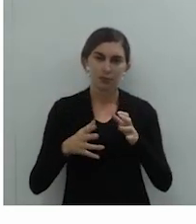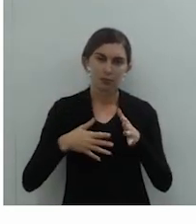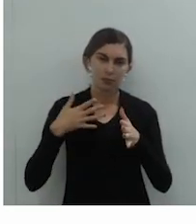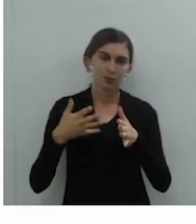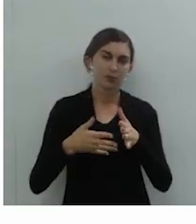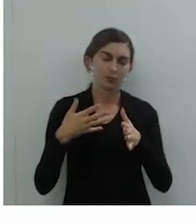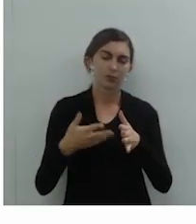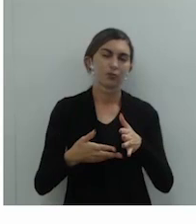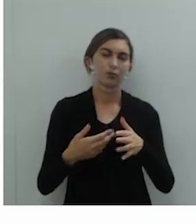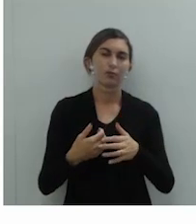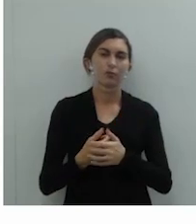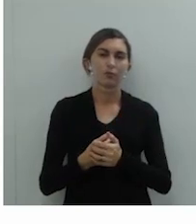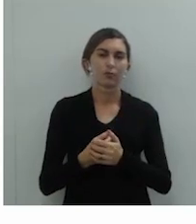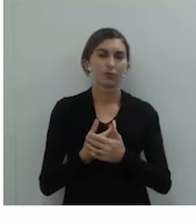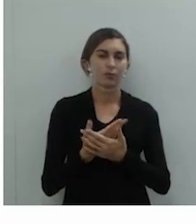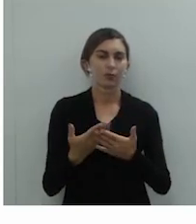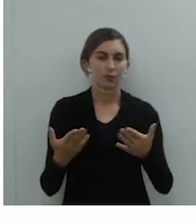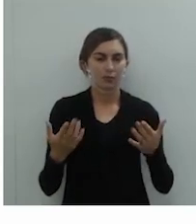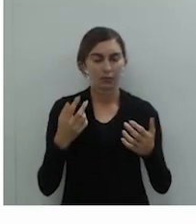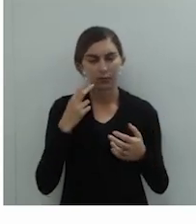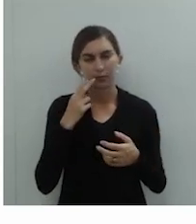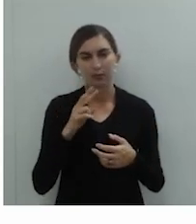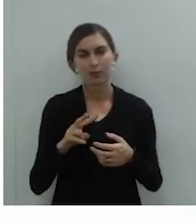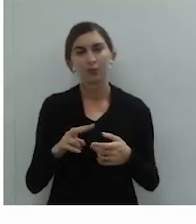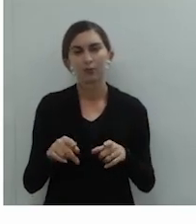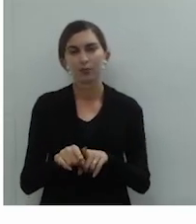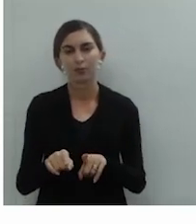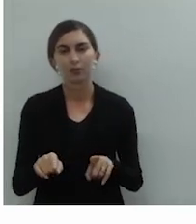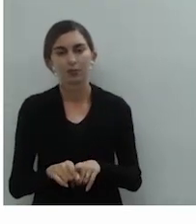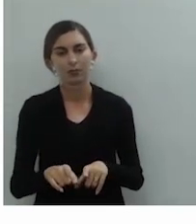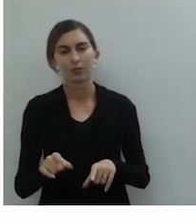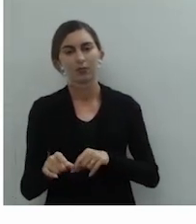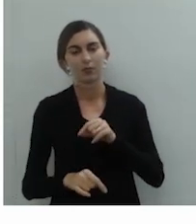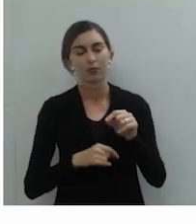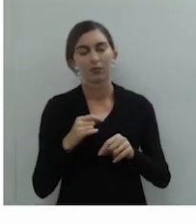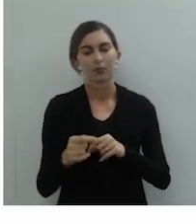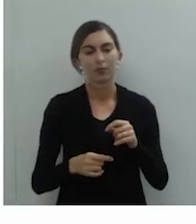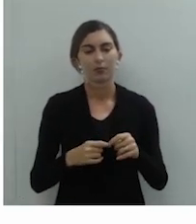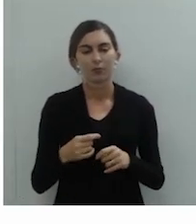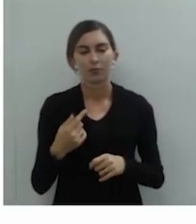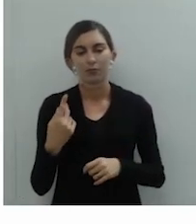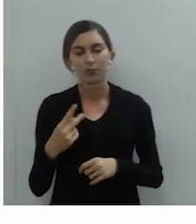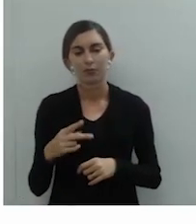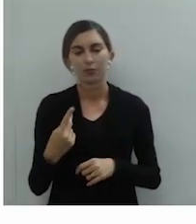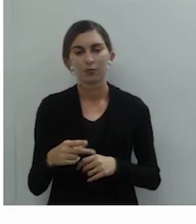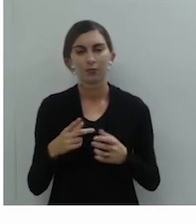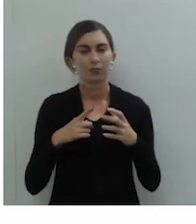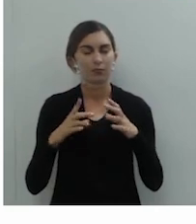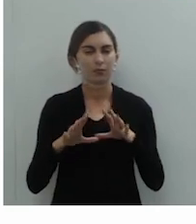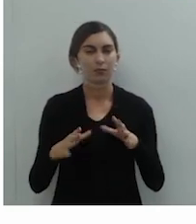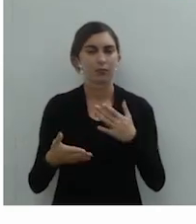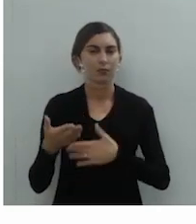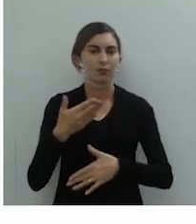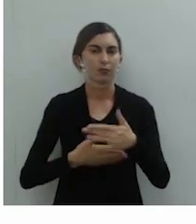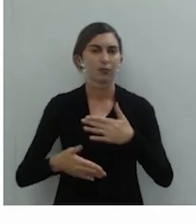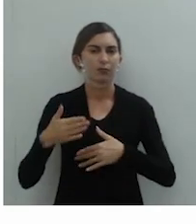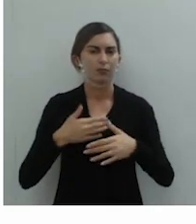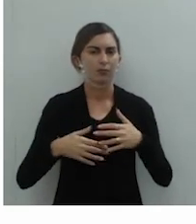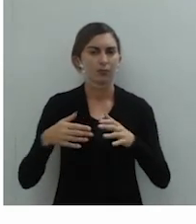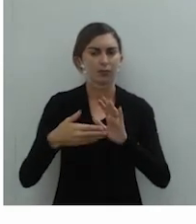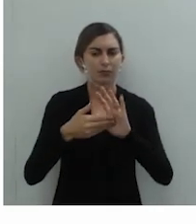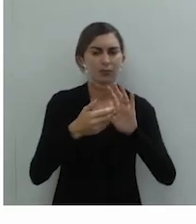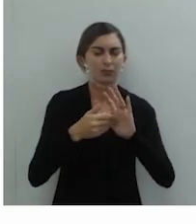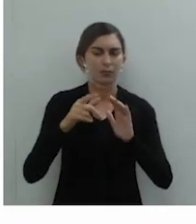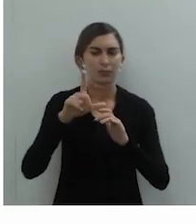para transportar, e a gente vai ver o seguinte, que aqueles que estavam envolvidos na extração